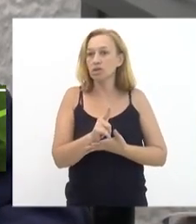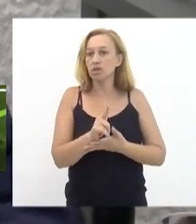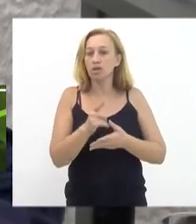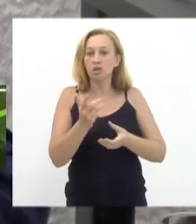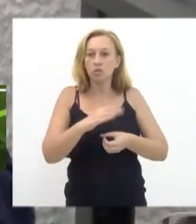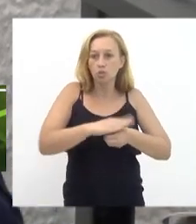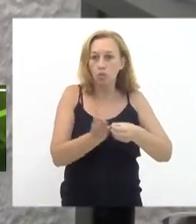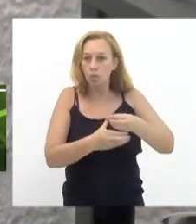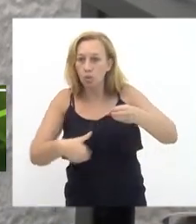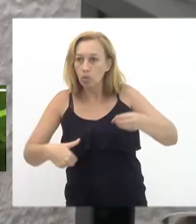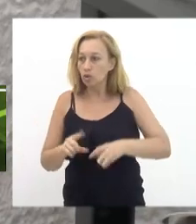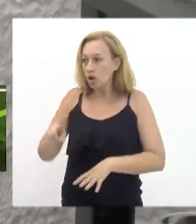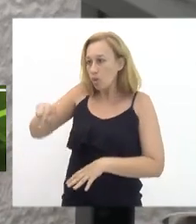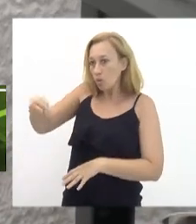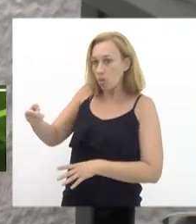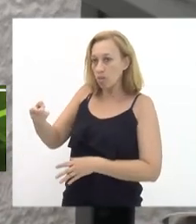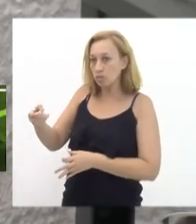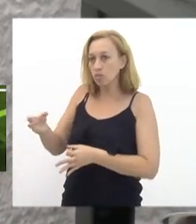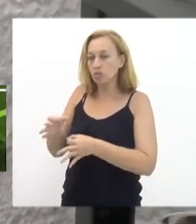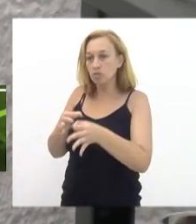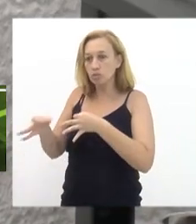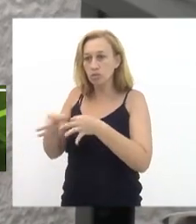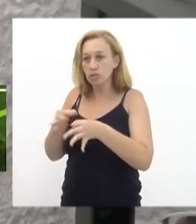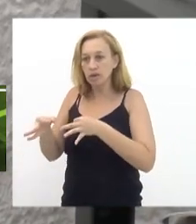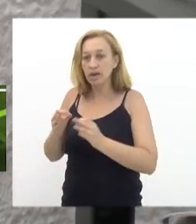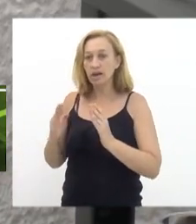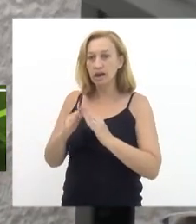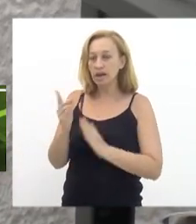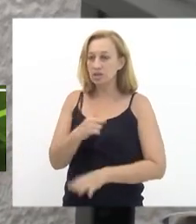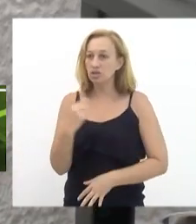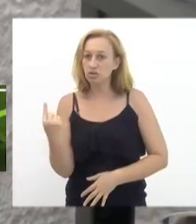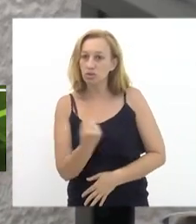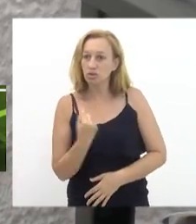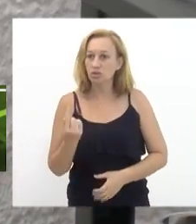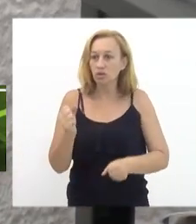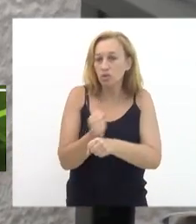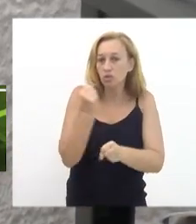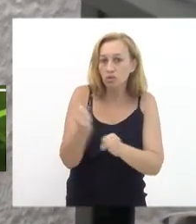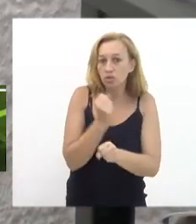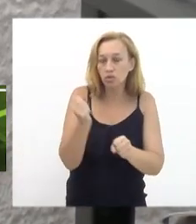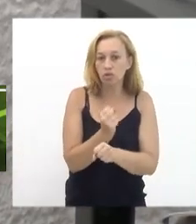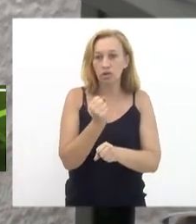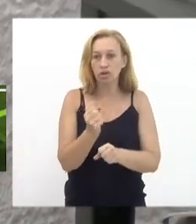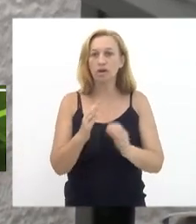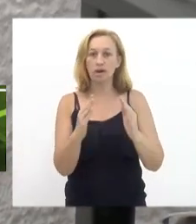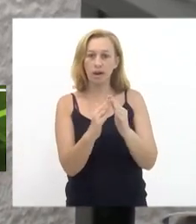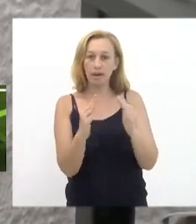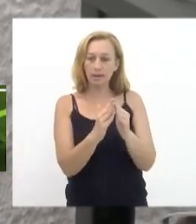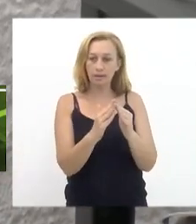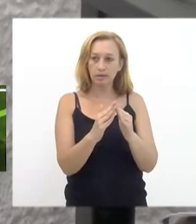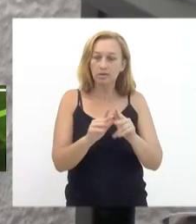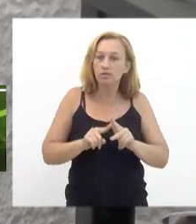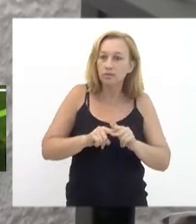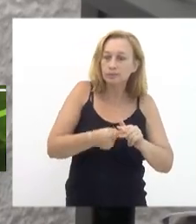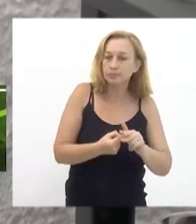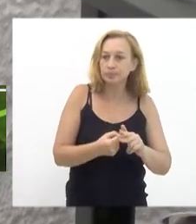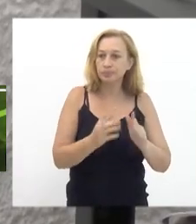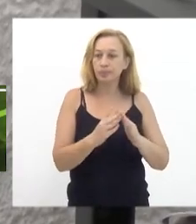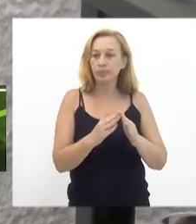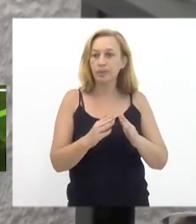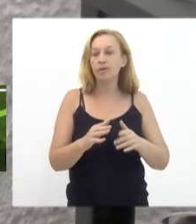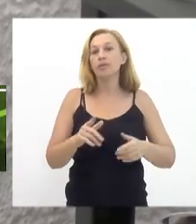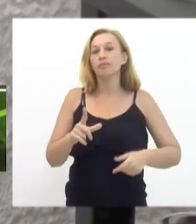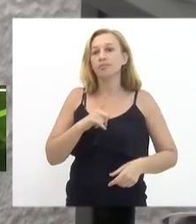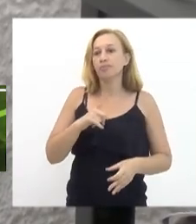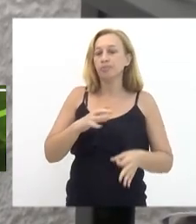Esse é o outro braço do programa casa da gente por causa da gente apostou em casa é forma conjunta para tradicional e tem o programa